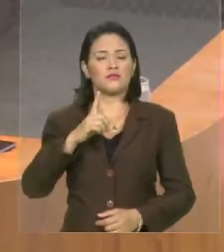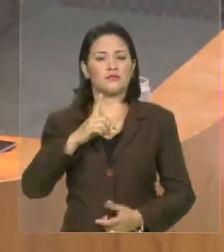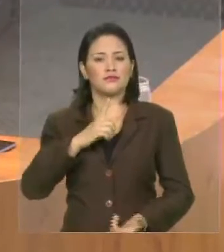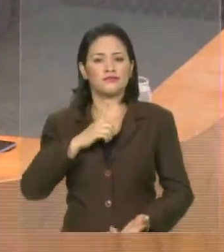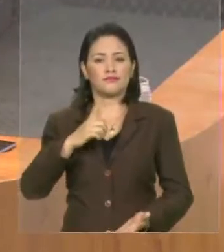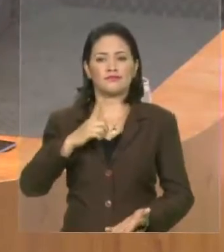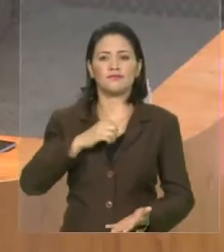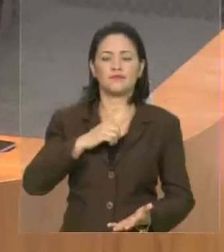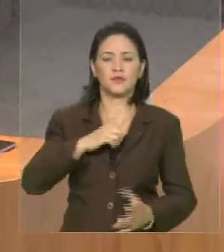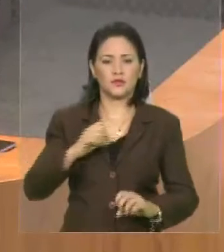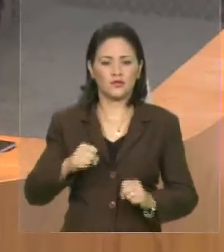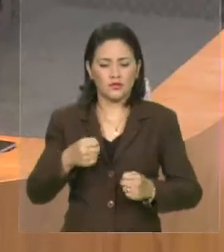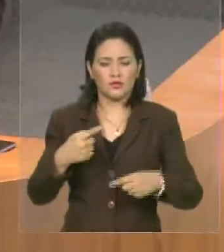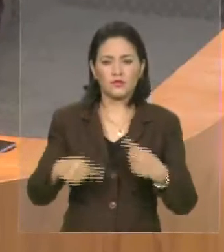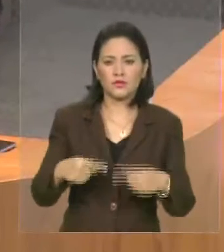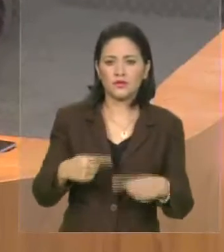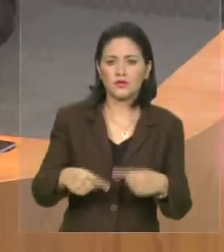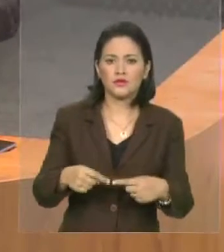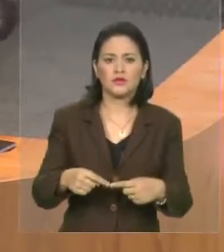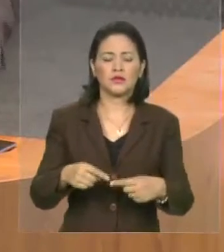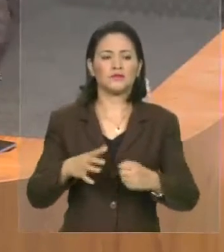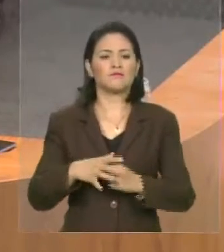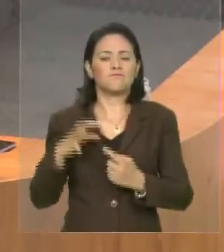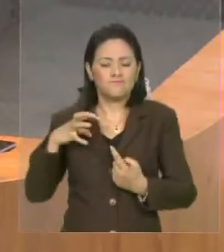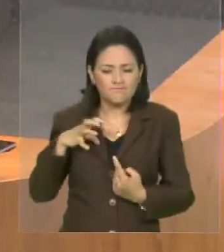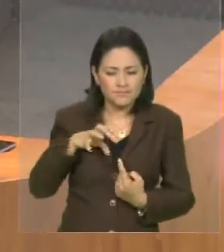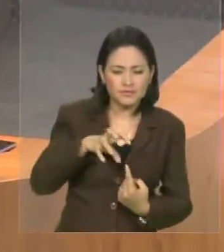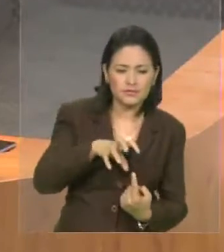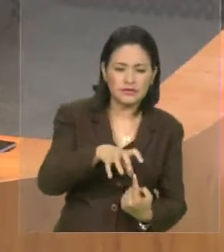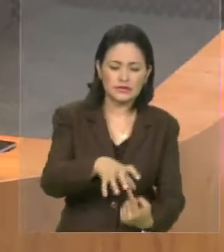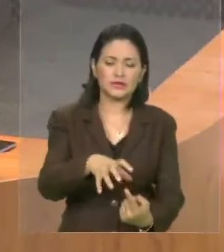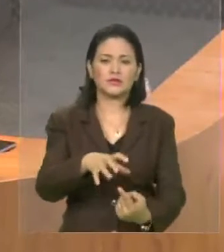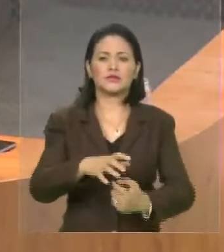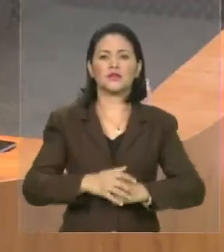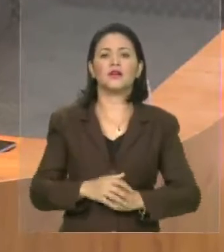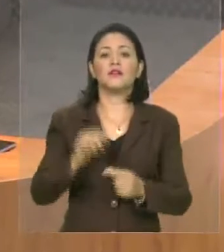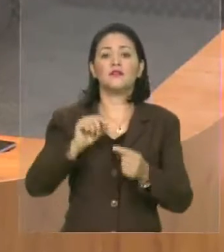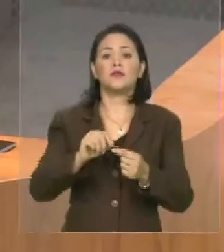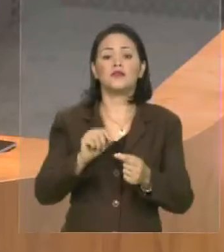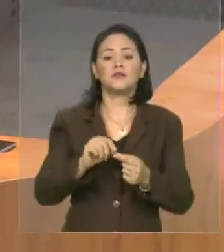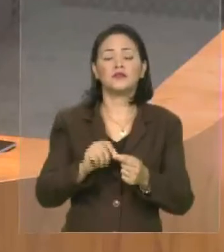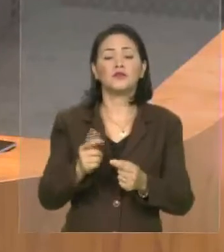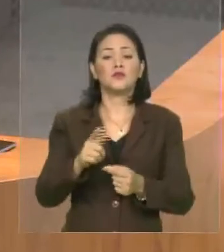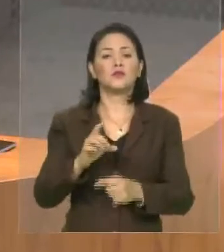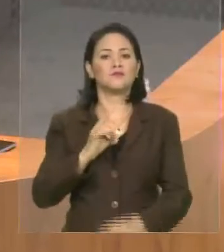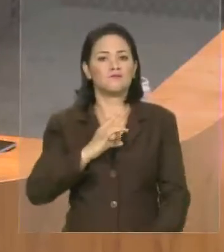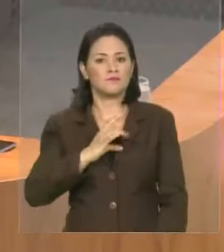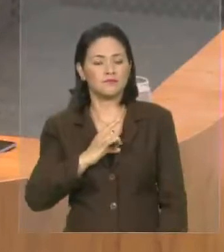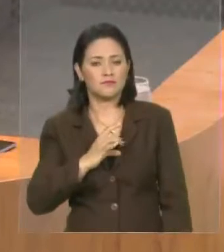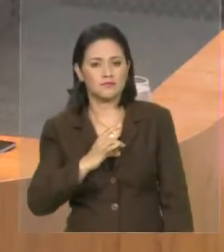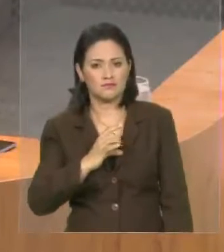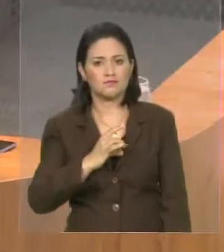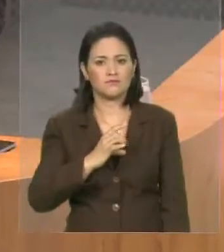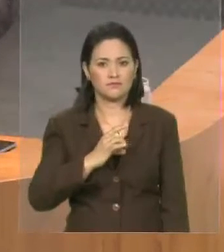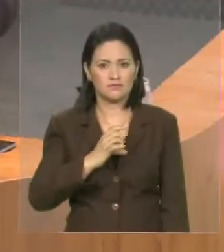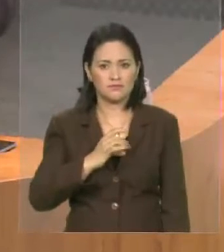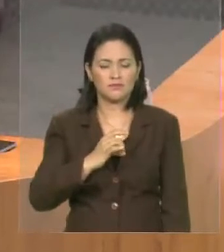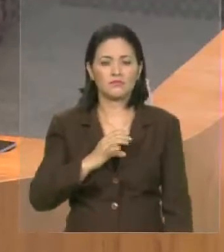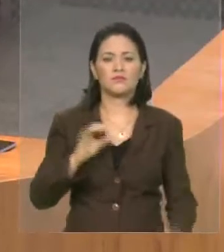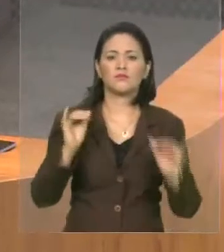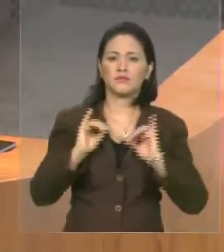perseguindo, os leões estão amedrontando, os leões estão fazendo